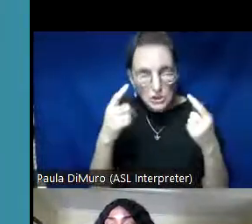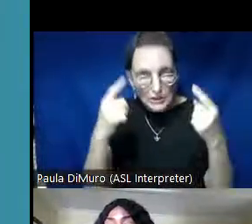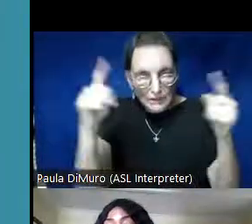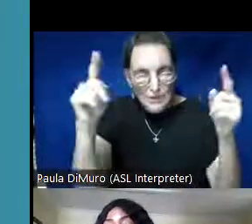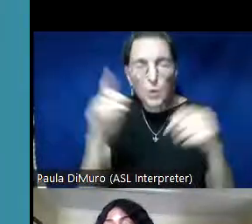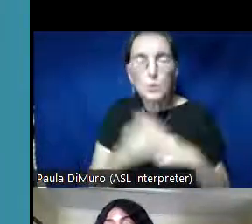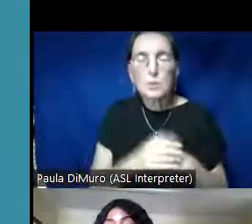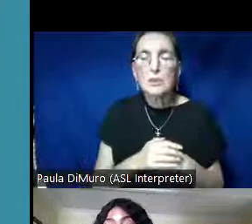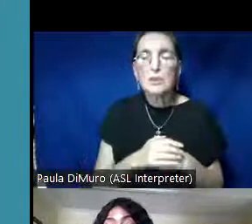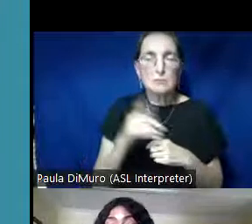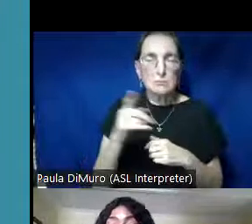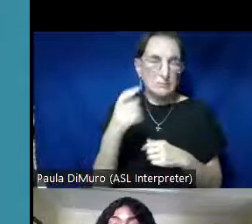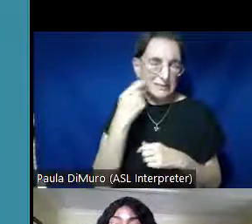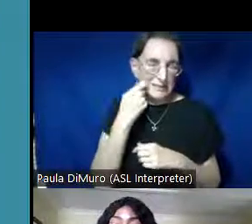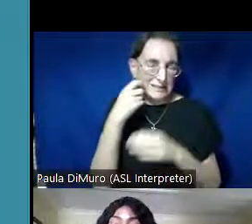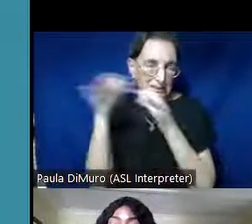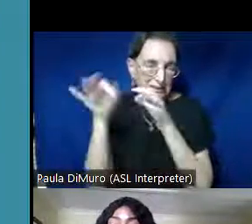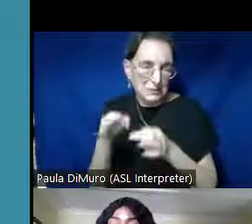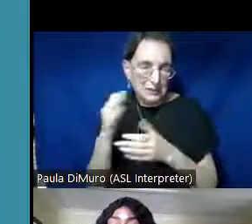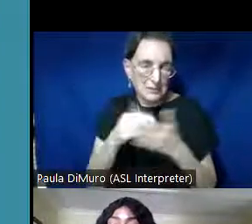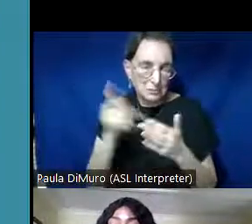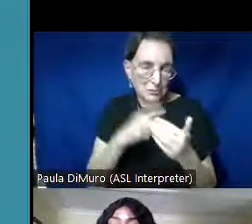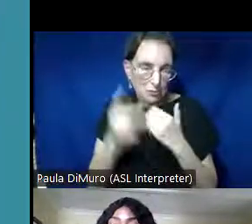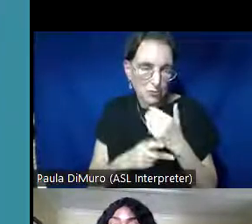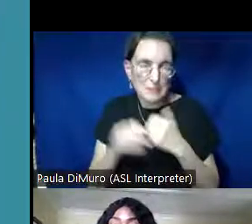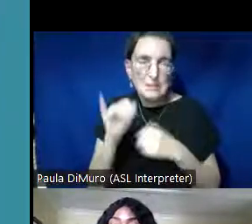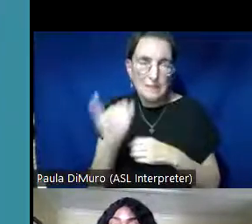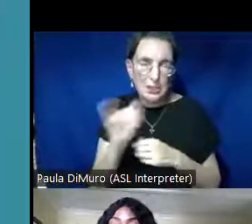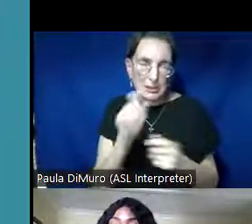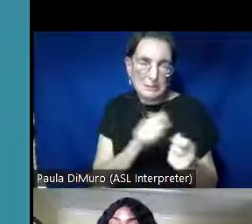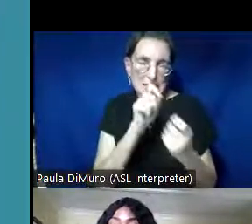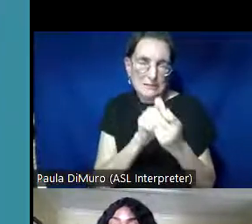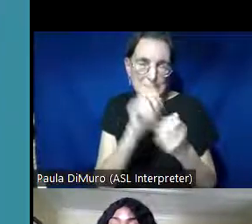práticas e programas de alcance que é o objetivo, alguns programas